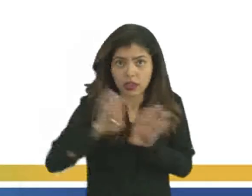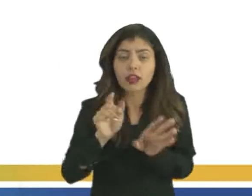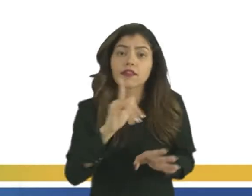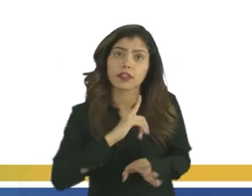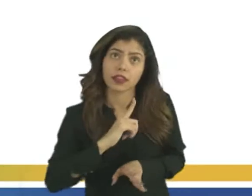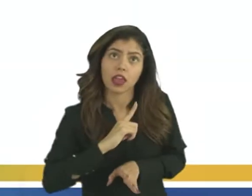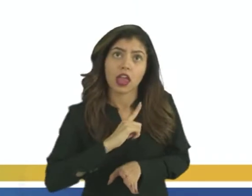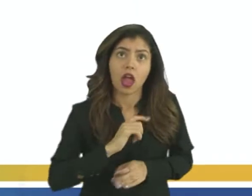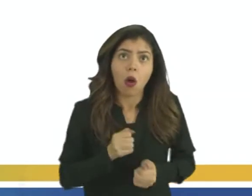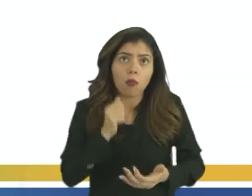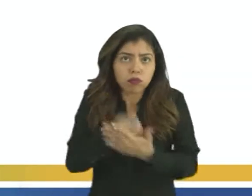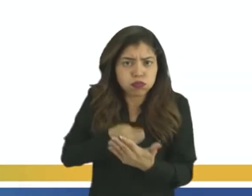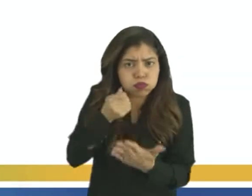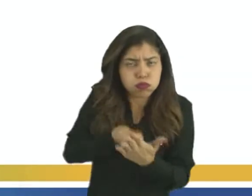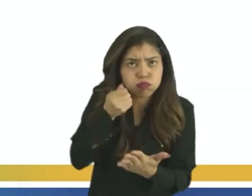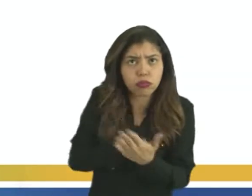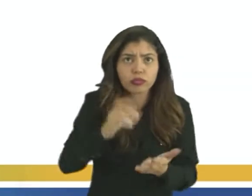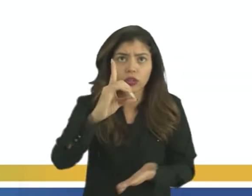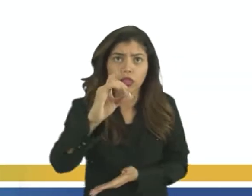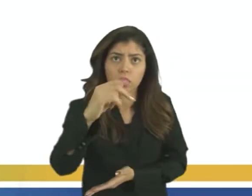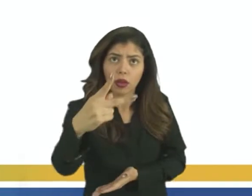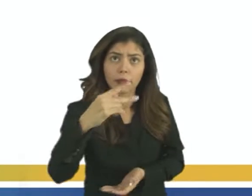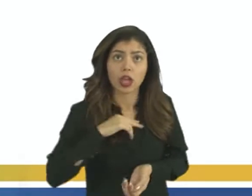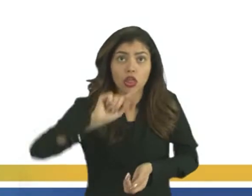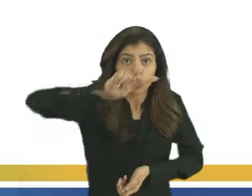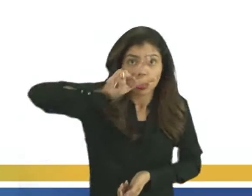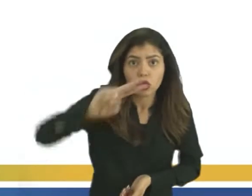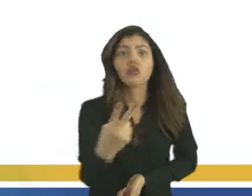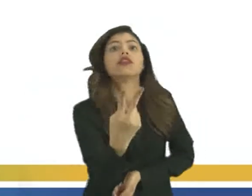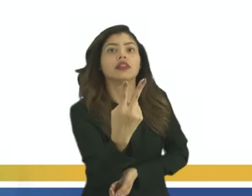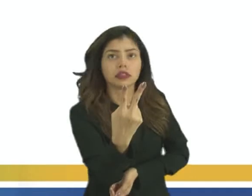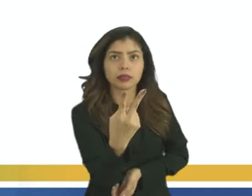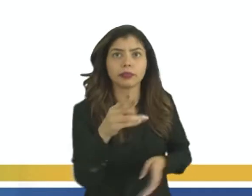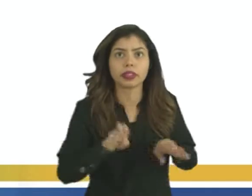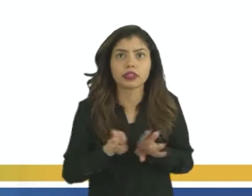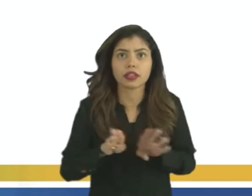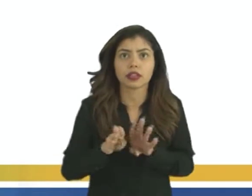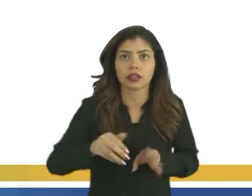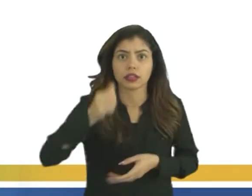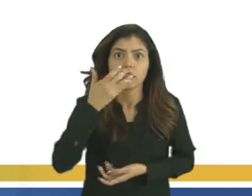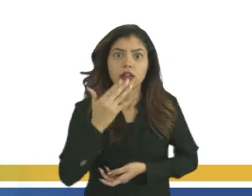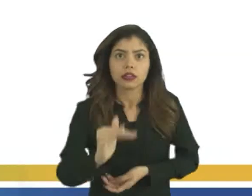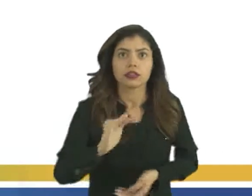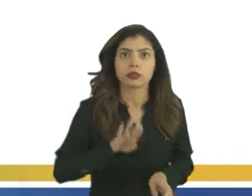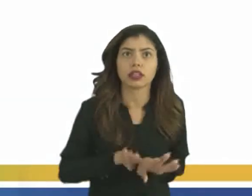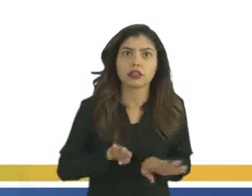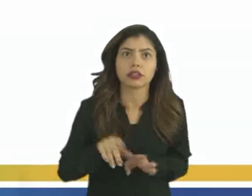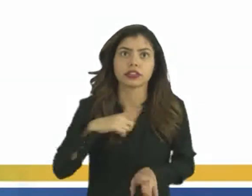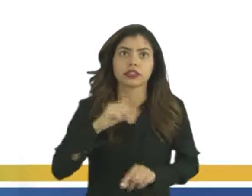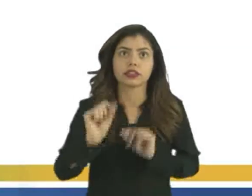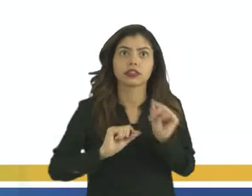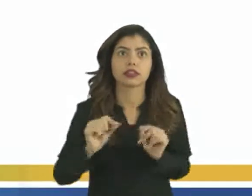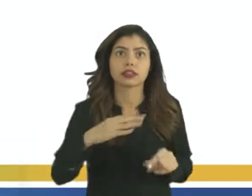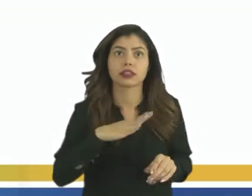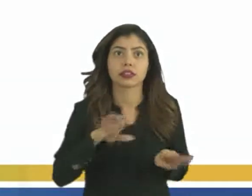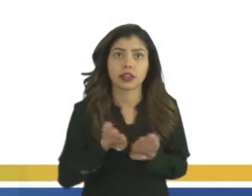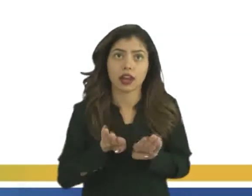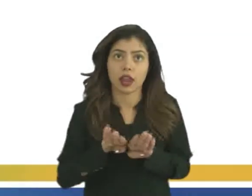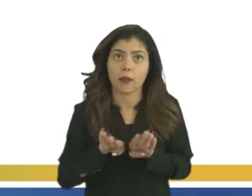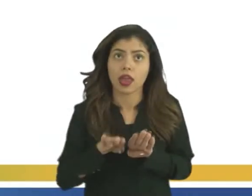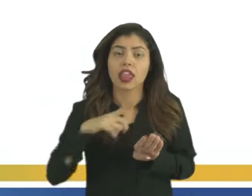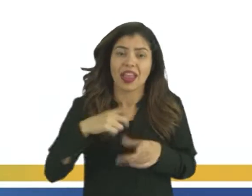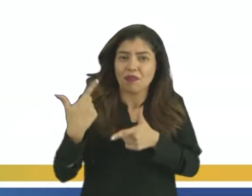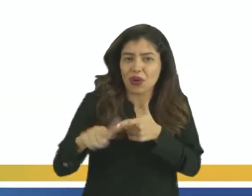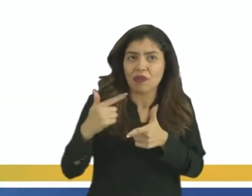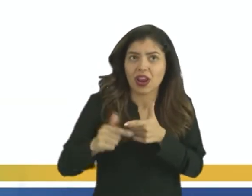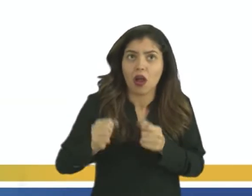programa de doping tão sistemático que mais de 2.000 pessoas receberam hormônios, incluindo crianças. Mas isso também pode trazer efeitos